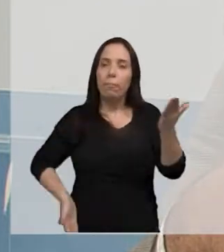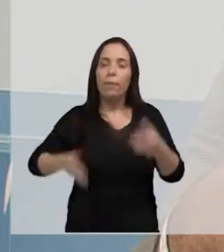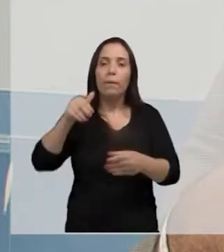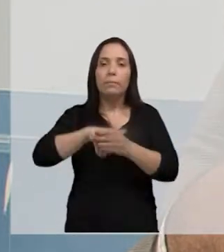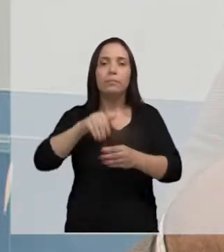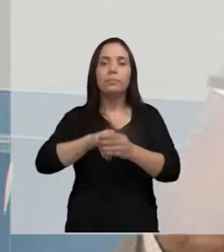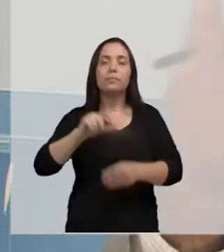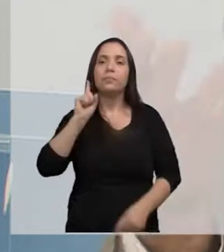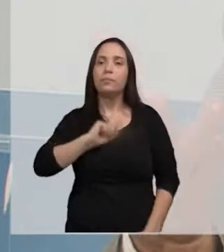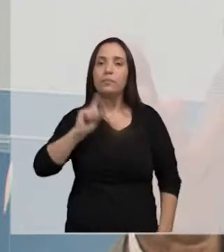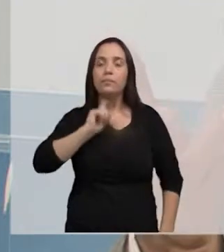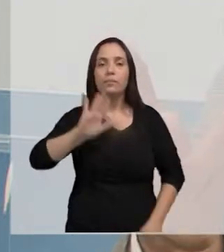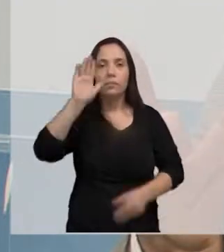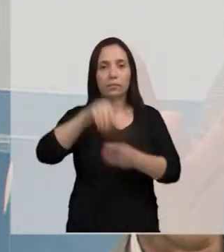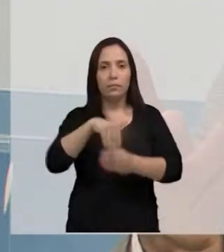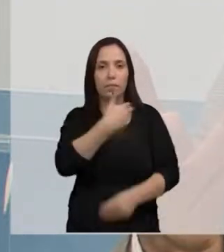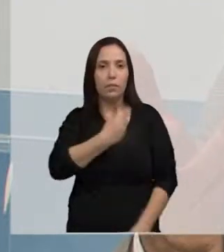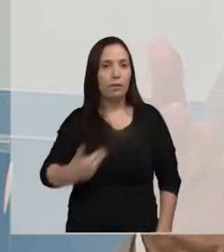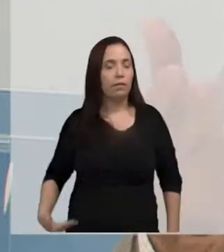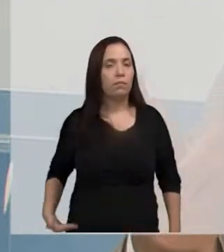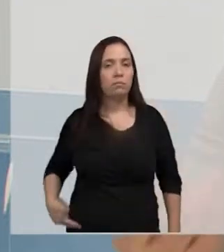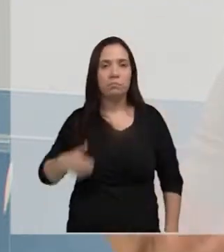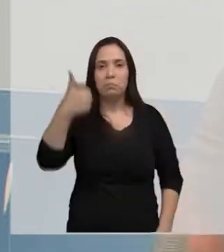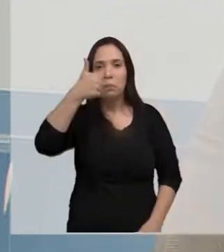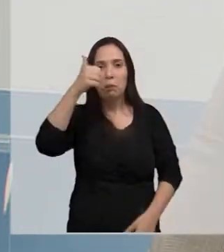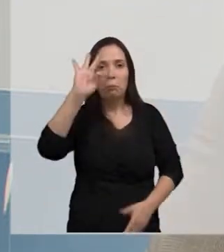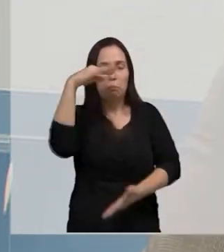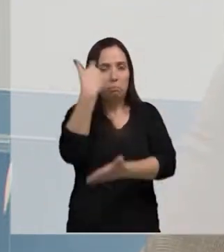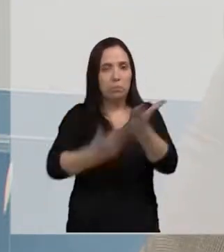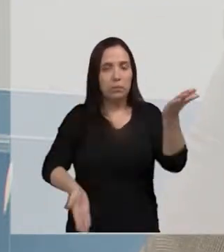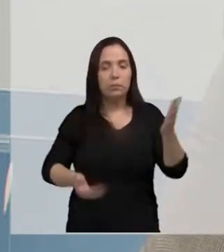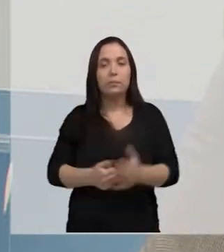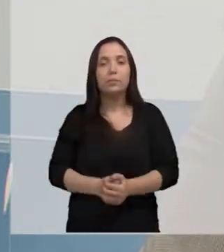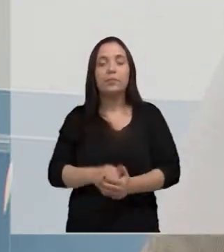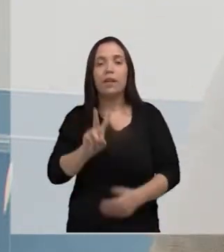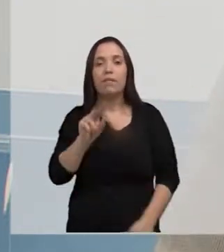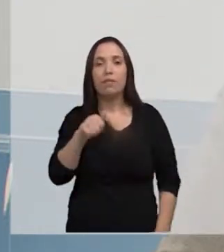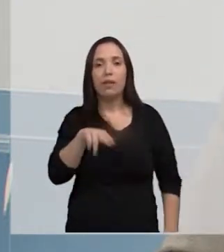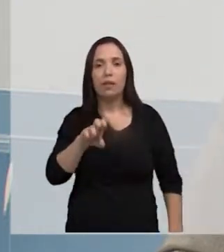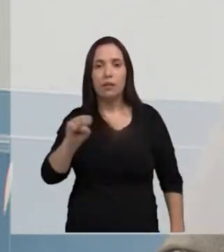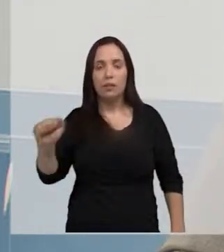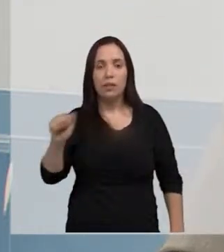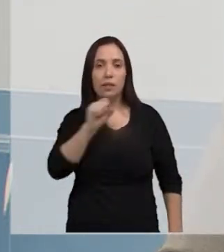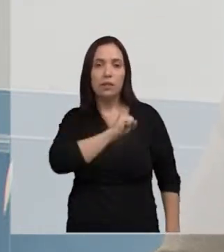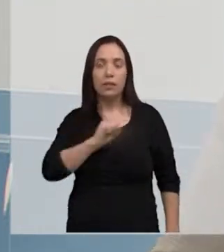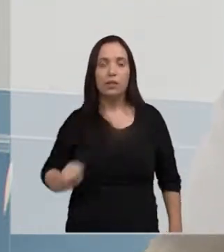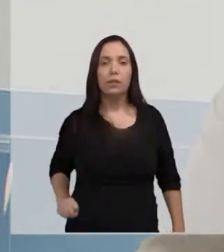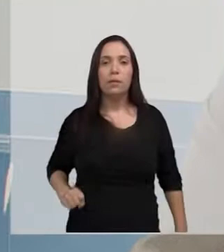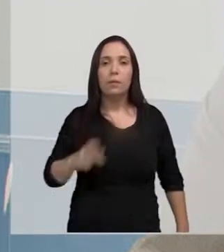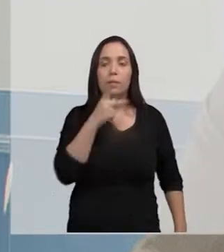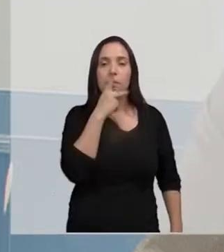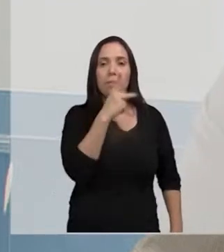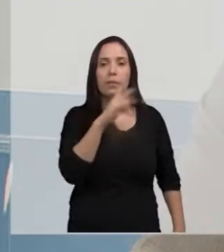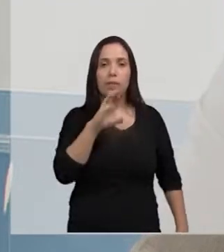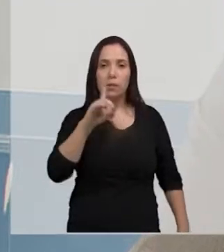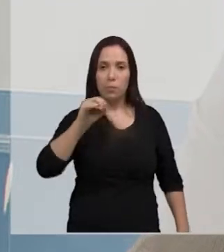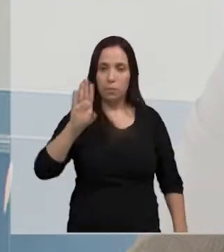perdeu a eleição em Minas Gerais, que era candidato a governador, não foi nem para o segundo turno. Vanessa Gaziotin, senadora do